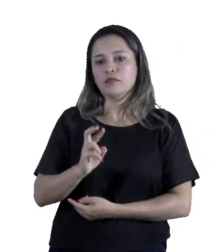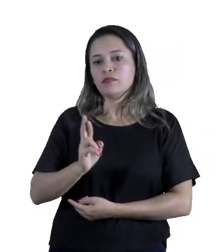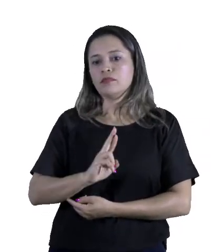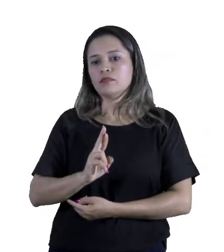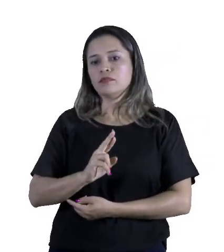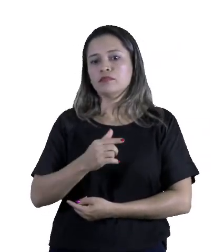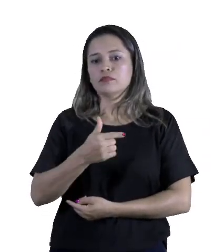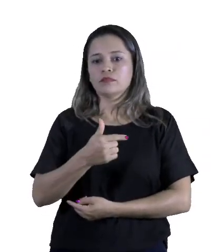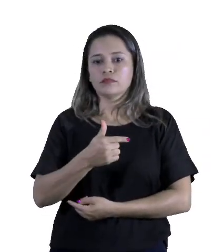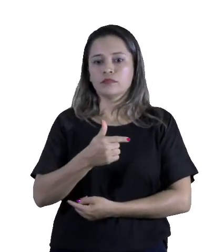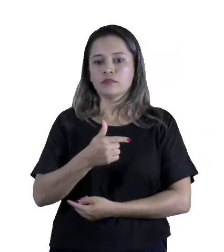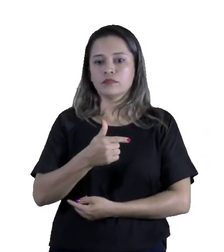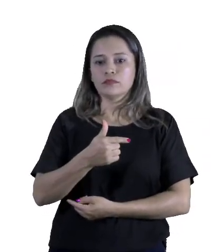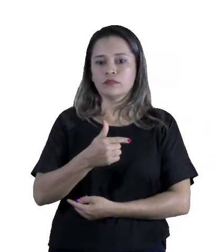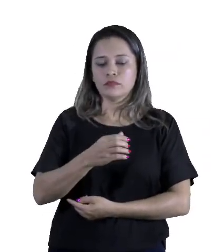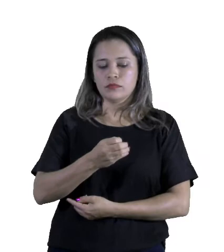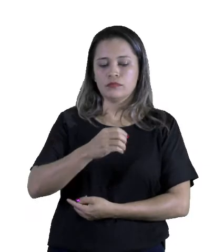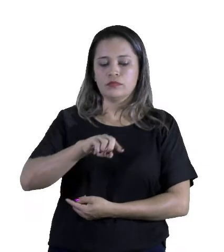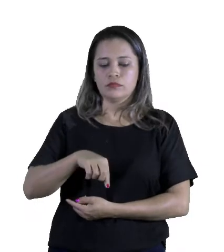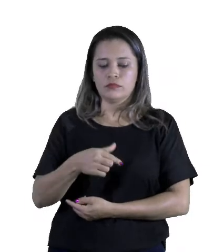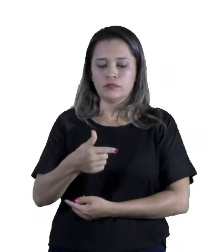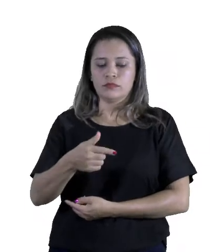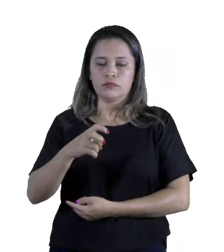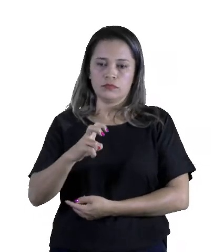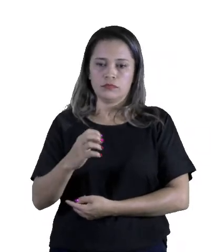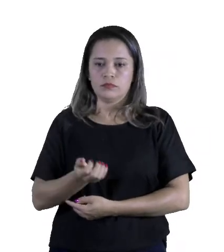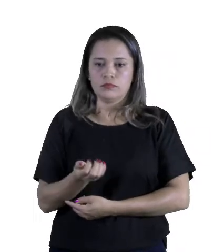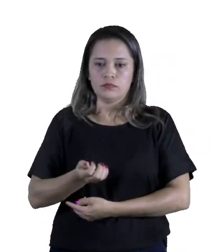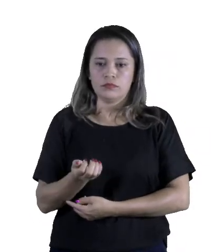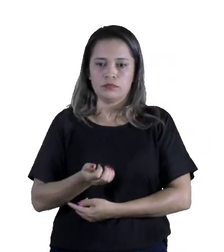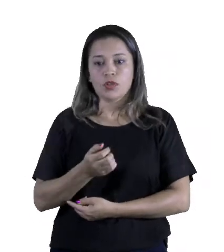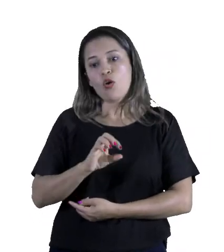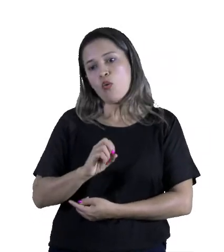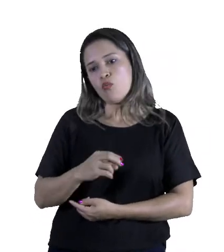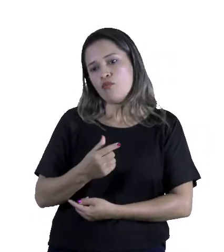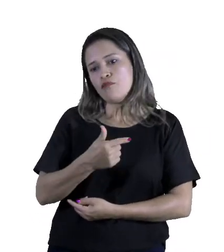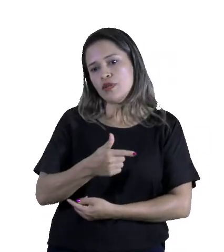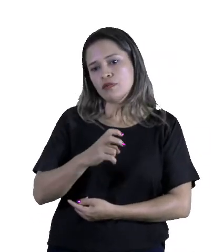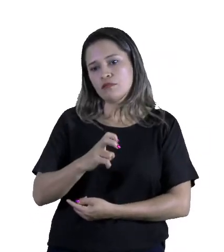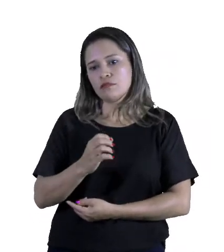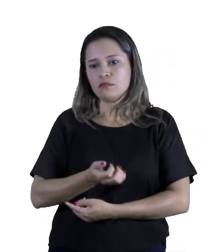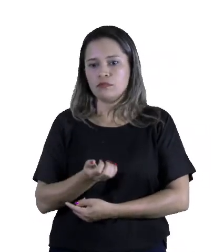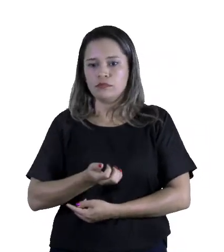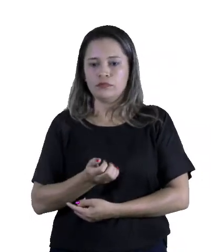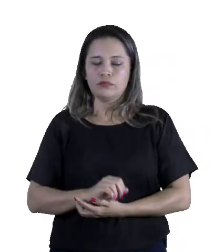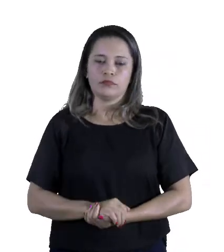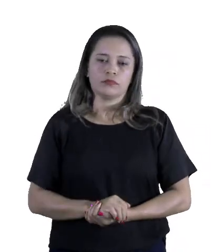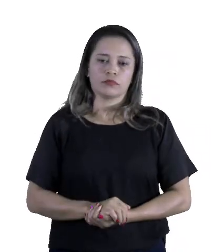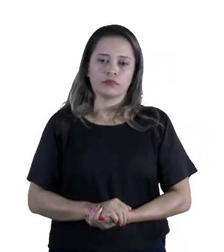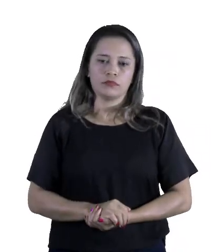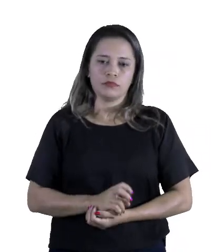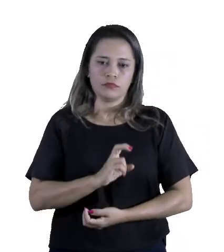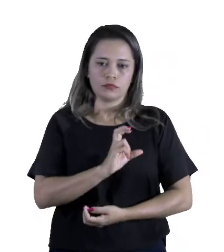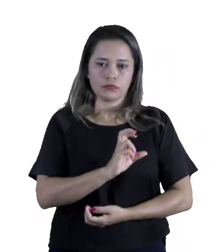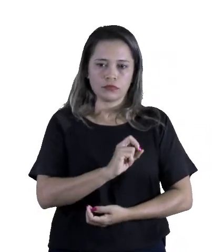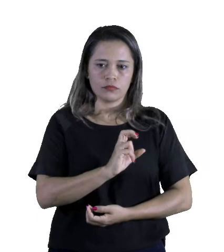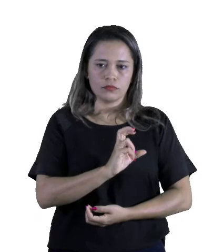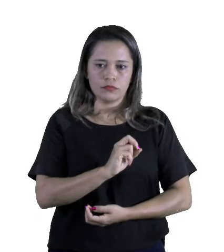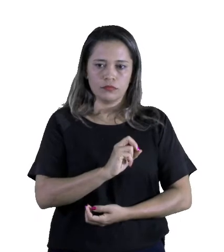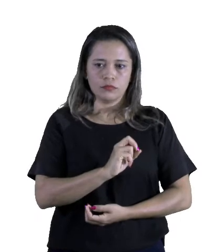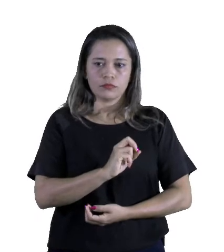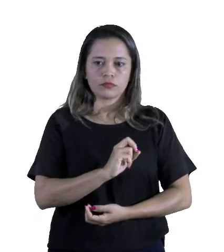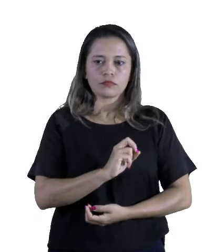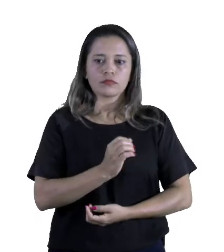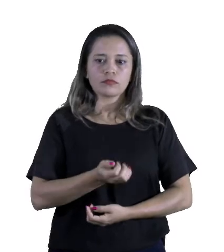reais, nós temos também 0,25 ou 25 centavos. 50 centavos